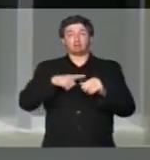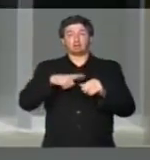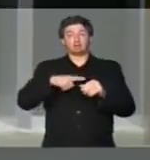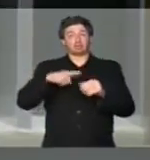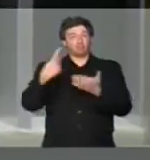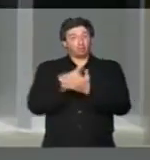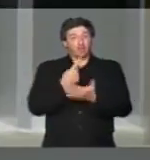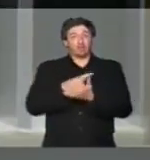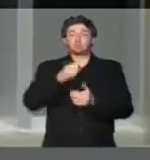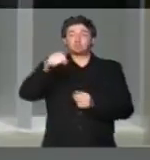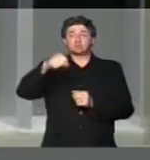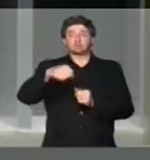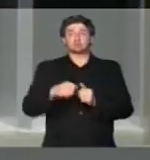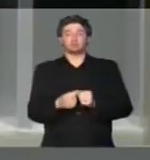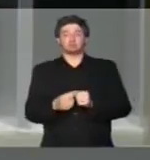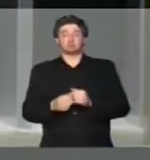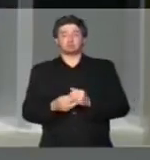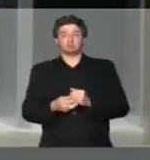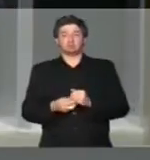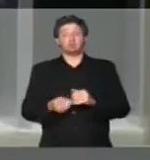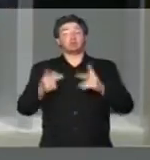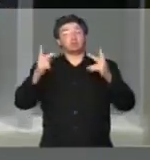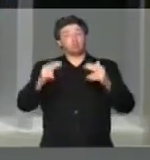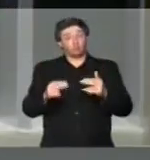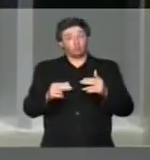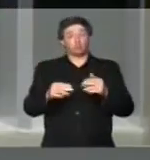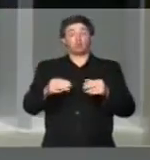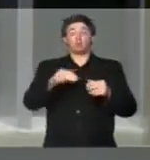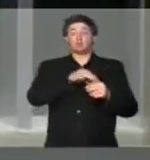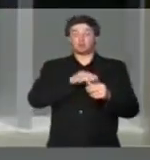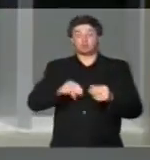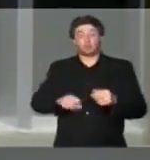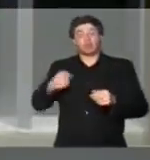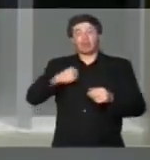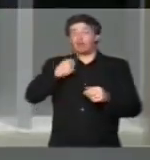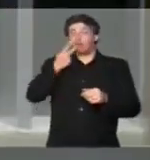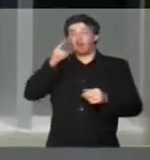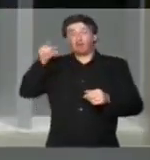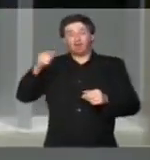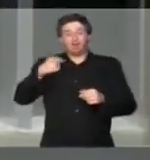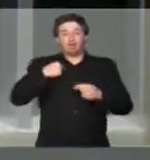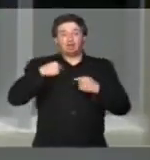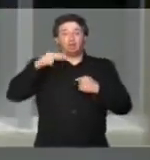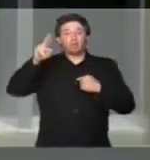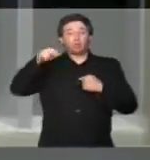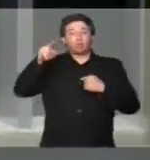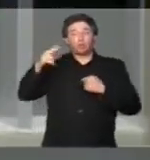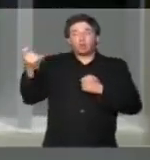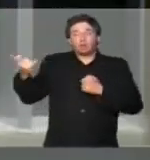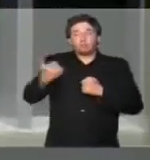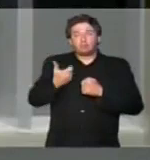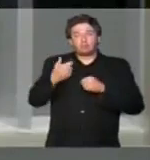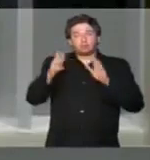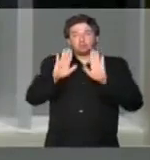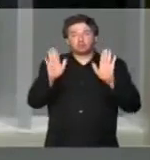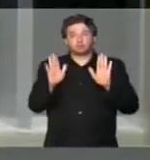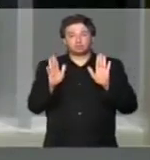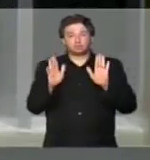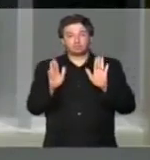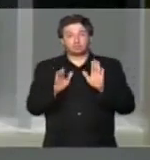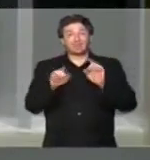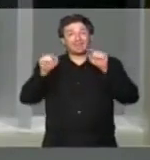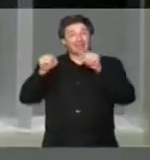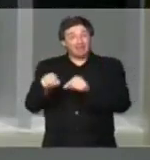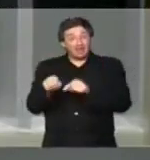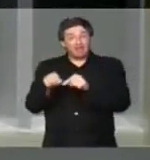sim e Como disse inclusive no Ministério Público jamais me informou dessa situação